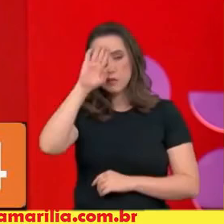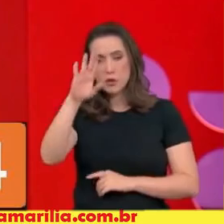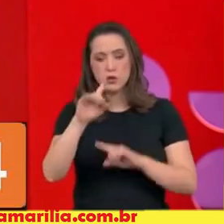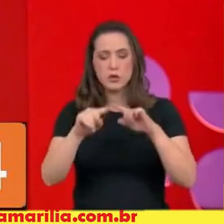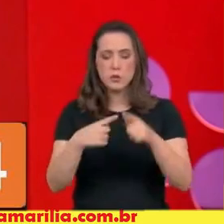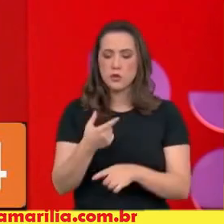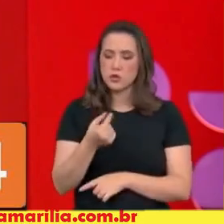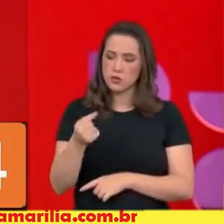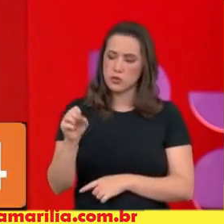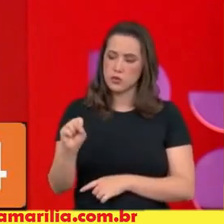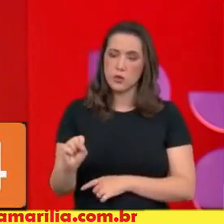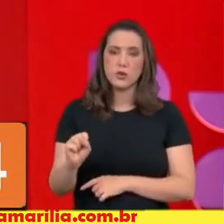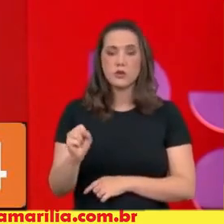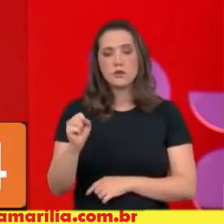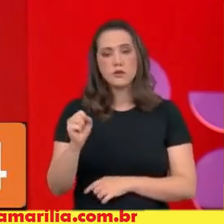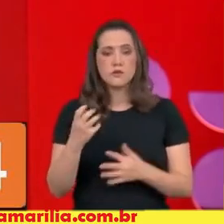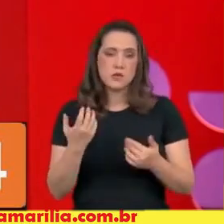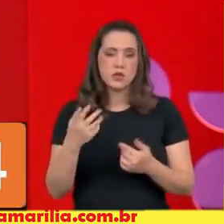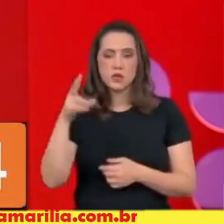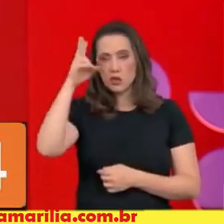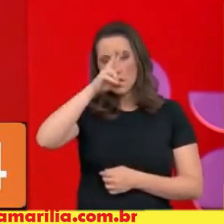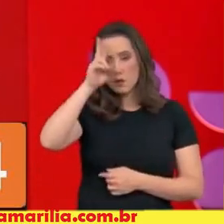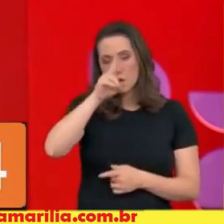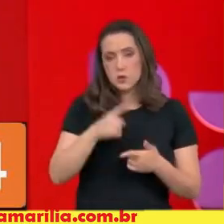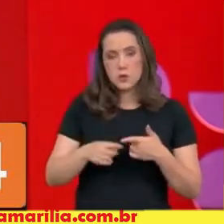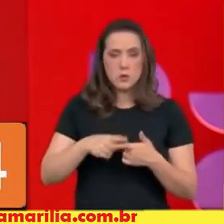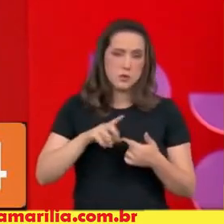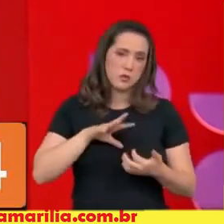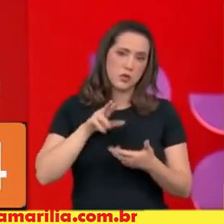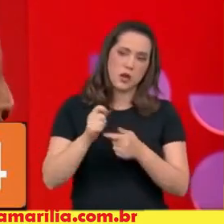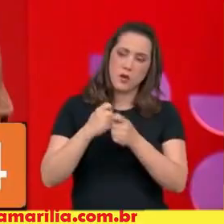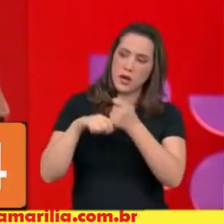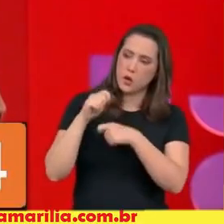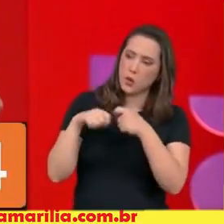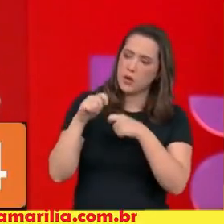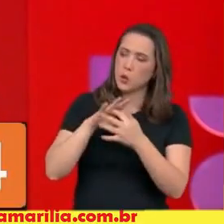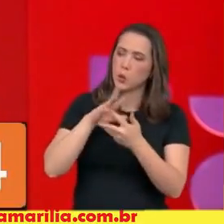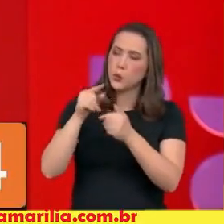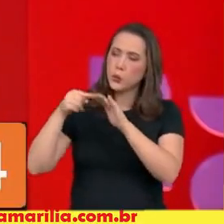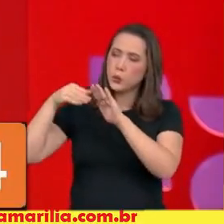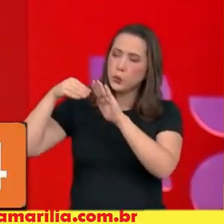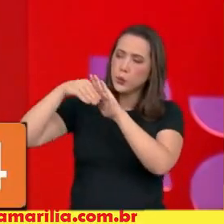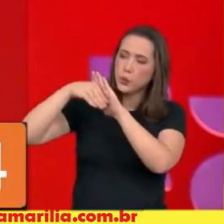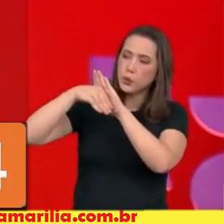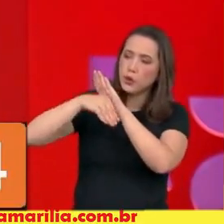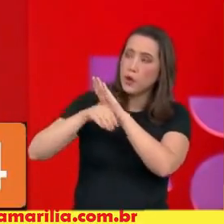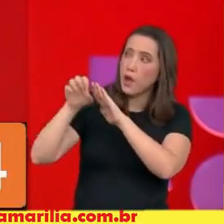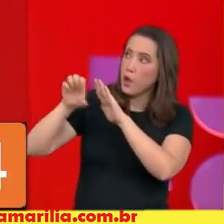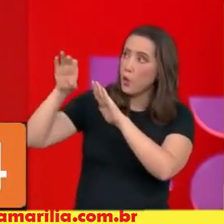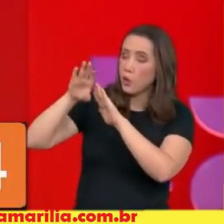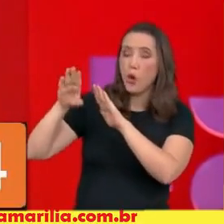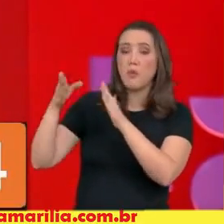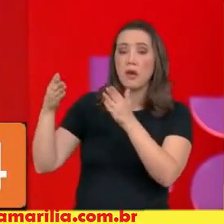a crise dos mercados globais, a economia tem uma forte retração em vários lugares do mundo, a Europa até hoje não se recuperou,